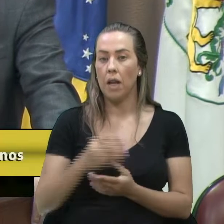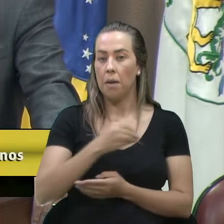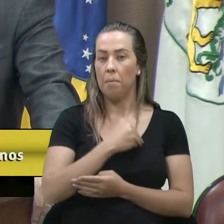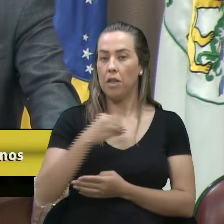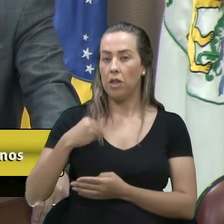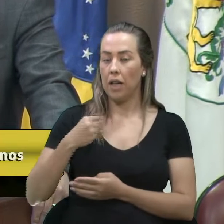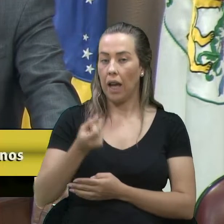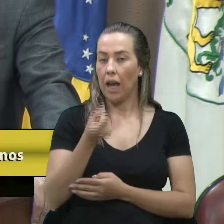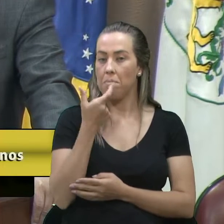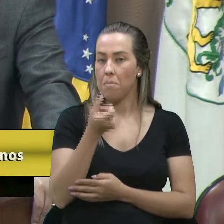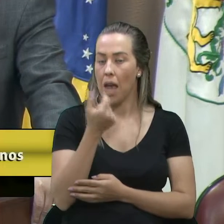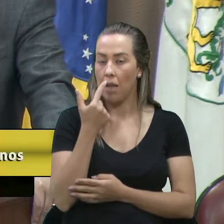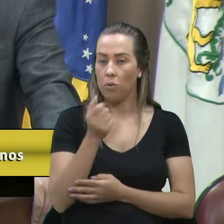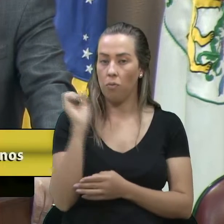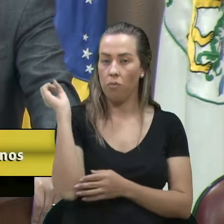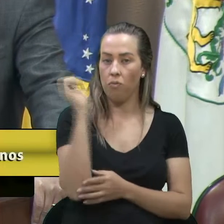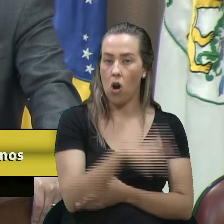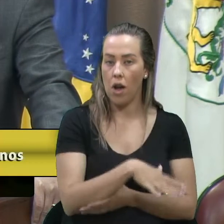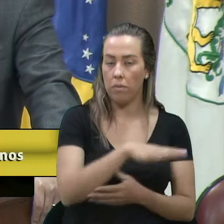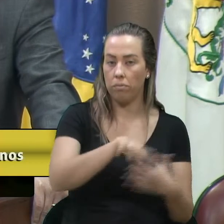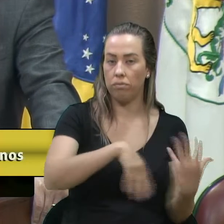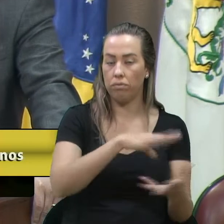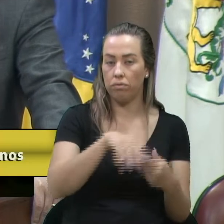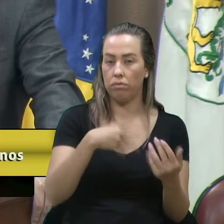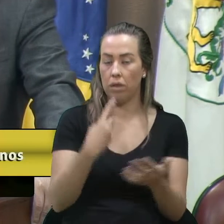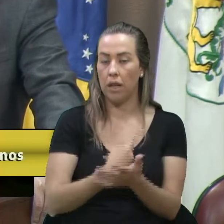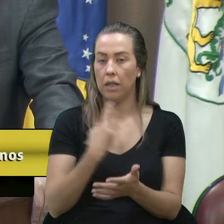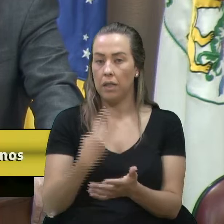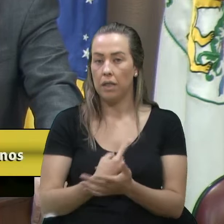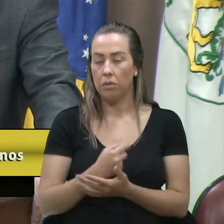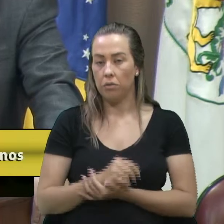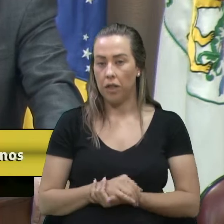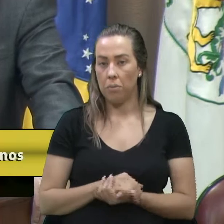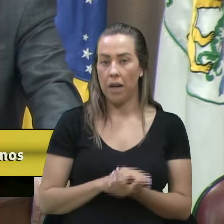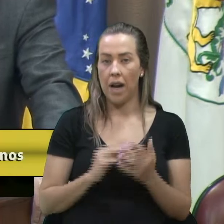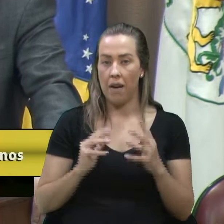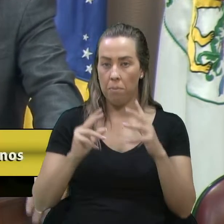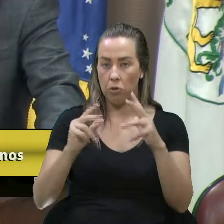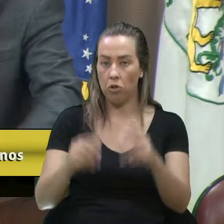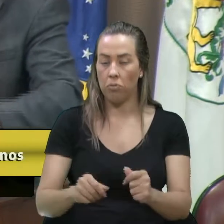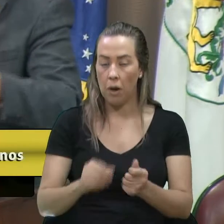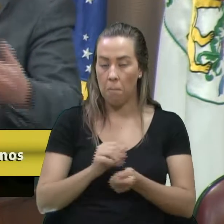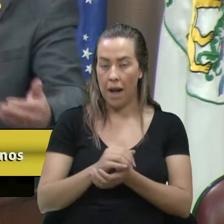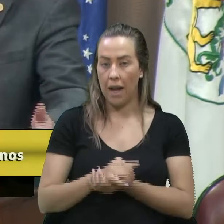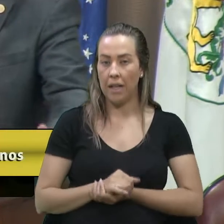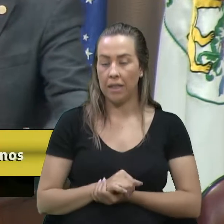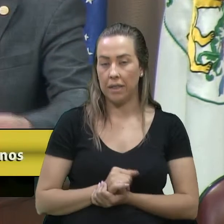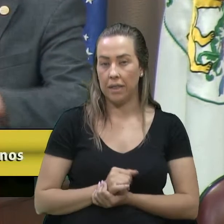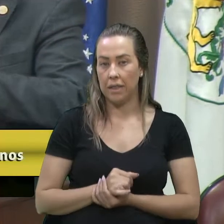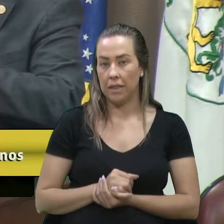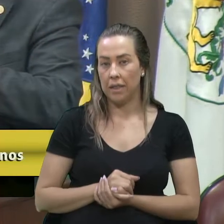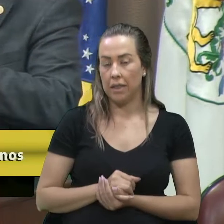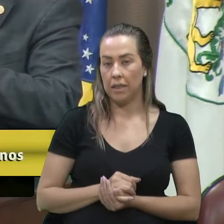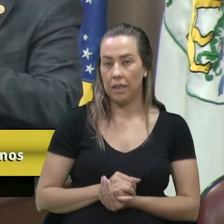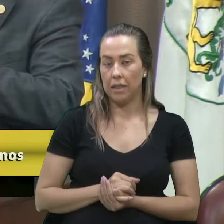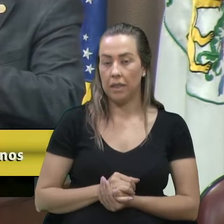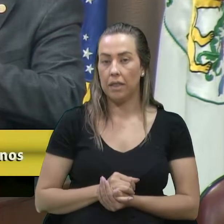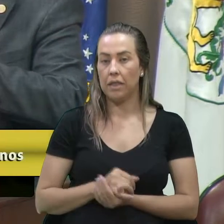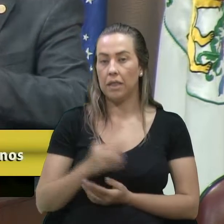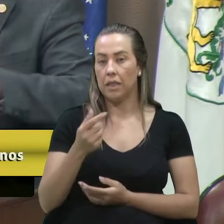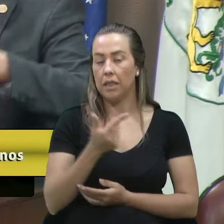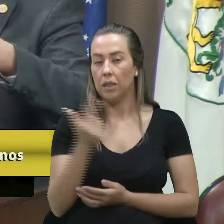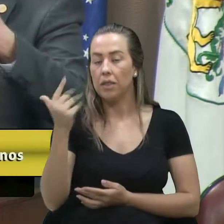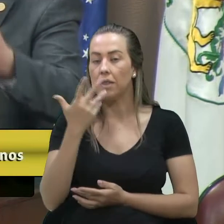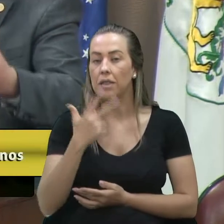medicamentos de uma forma totalmente errada. E aí muitas doenças que